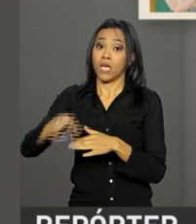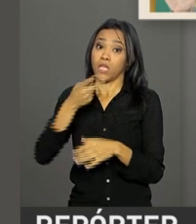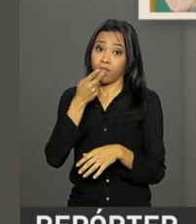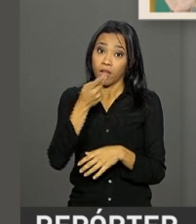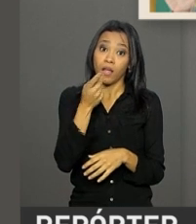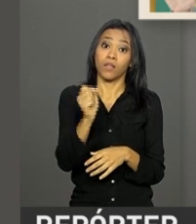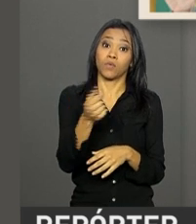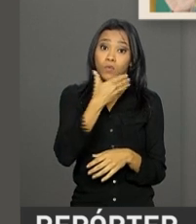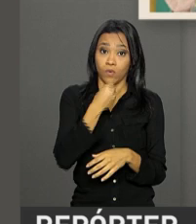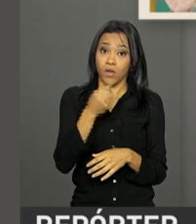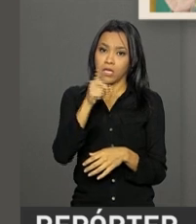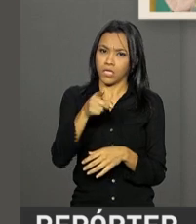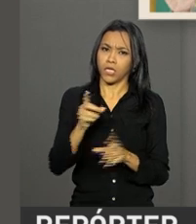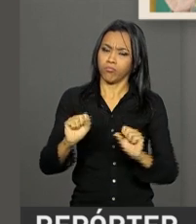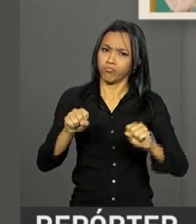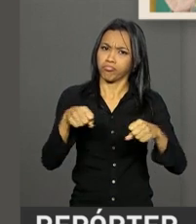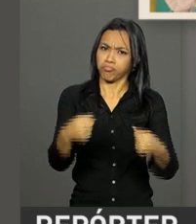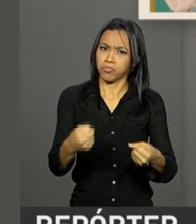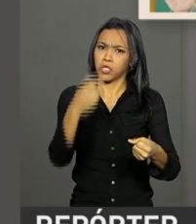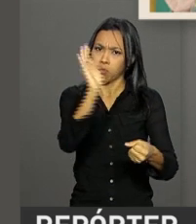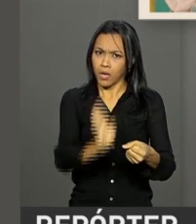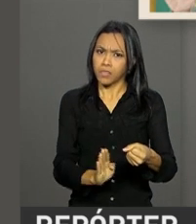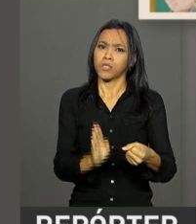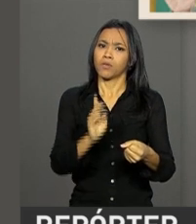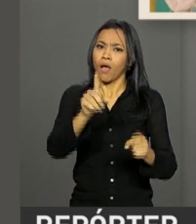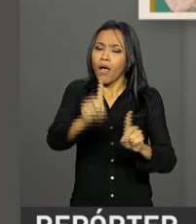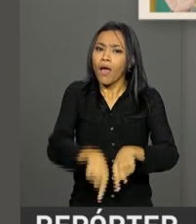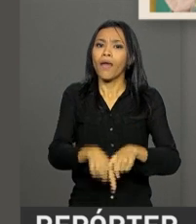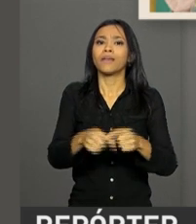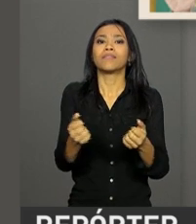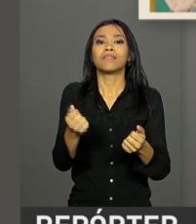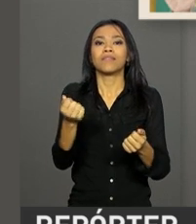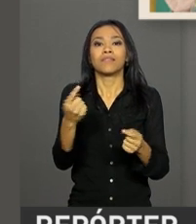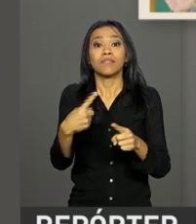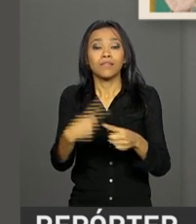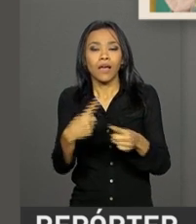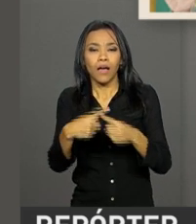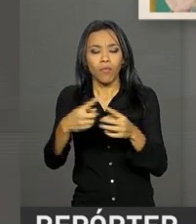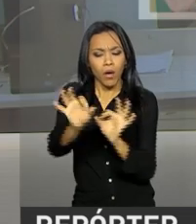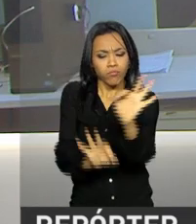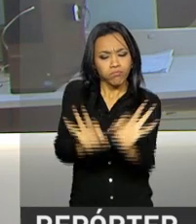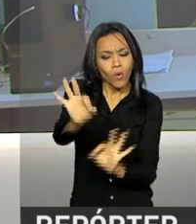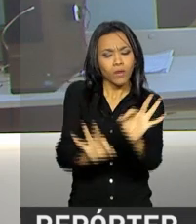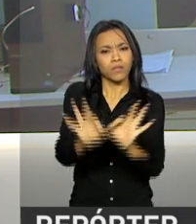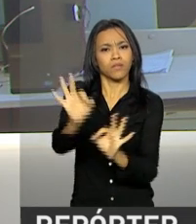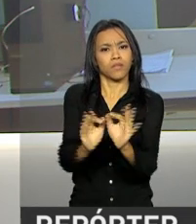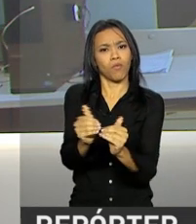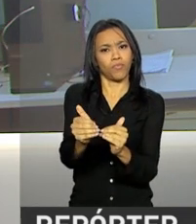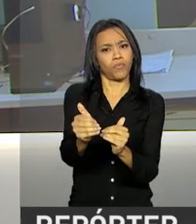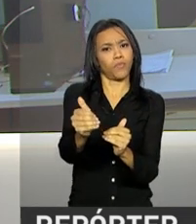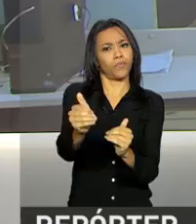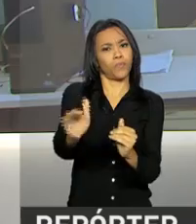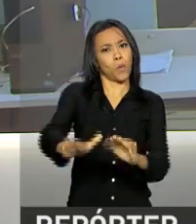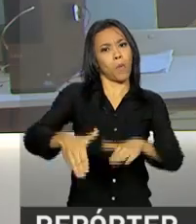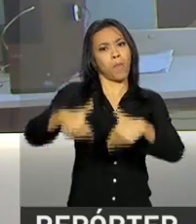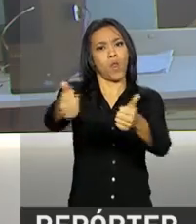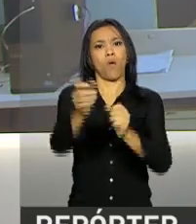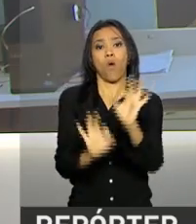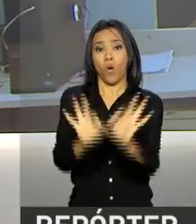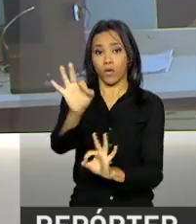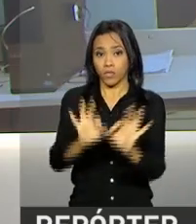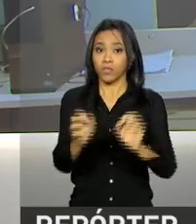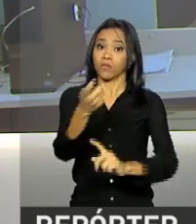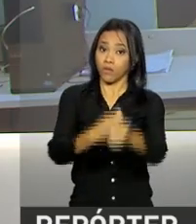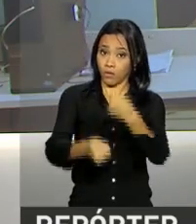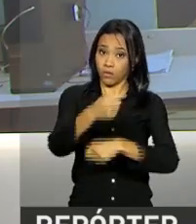públicas e nas estatísticas do Brasil como forma de dar mais previsibilidade e permitir uma melhor organização da